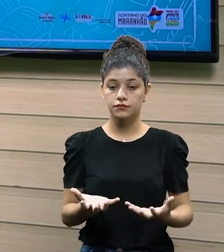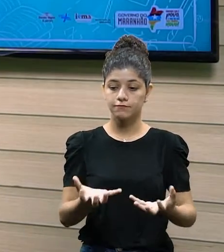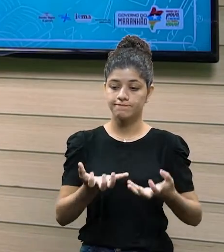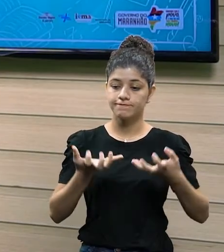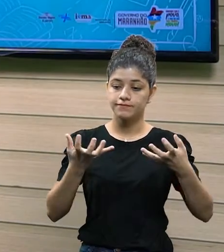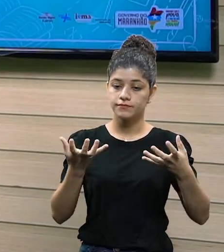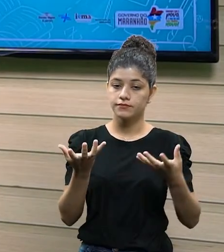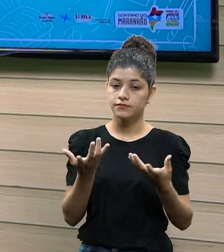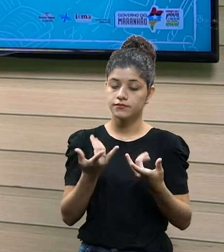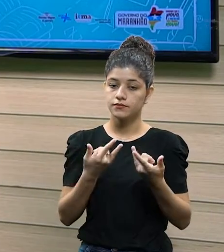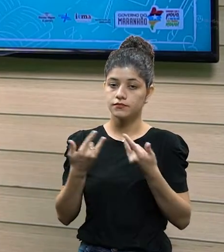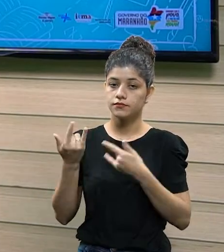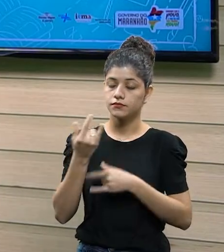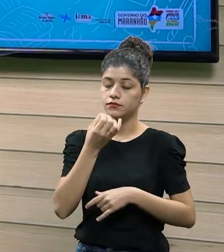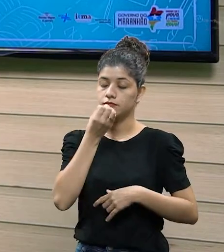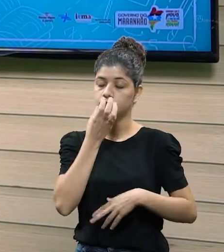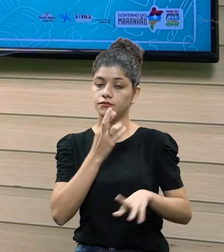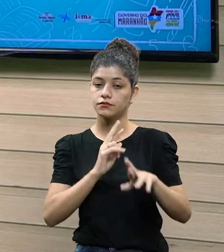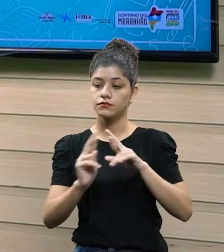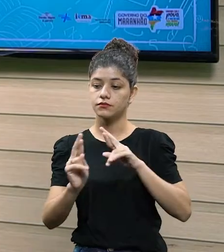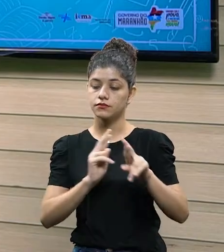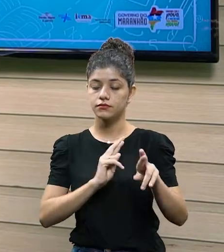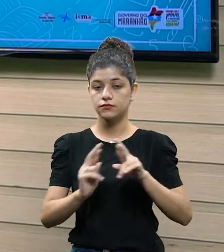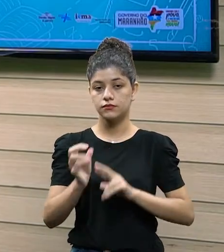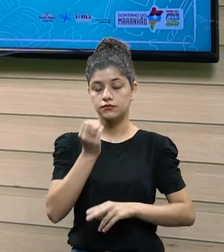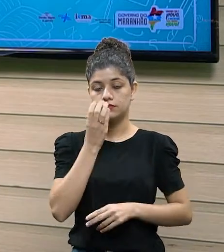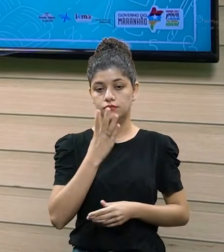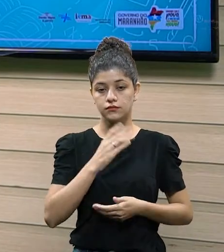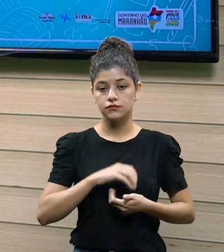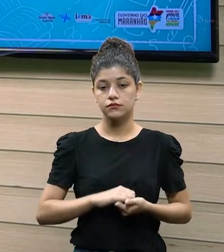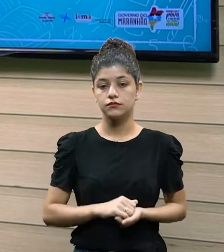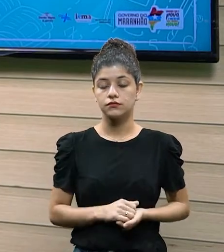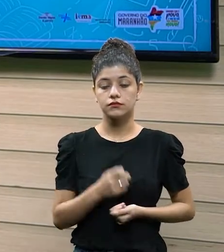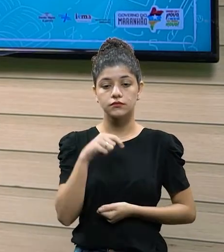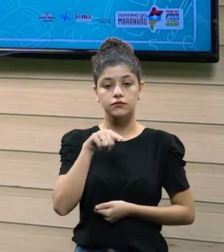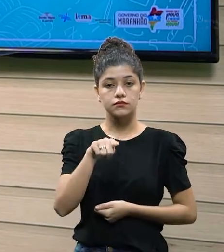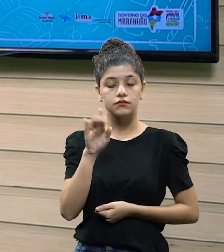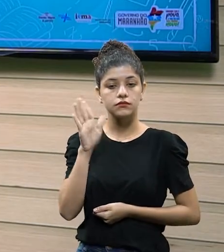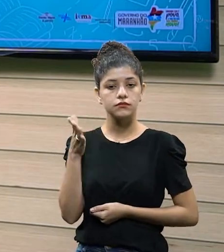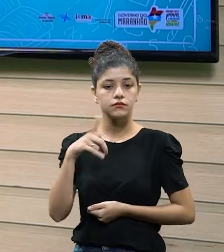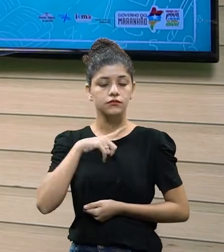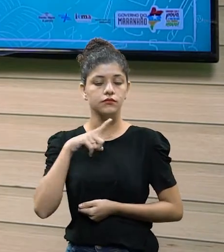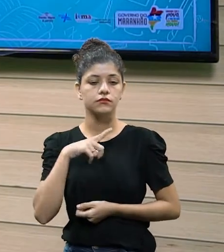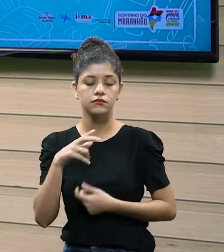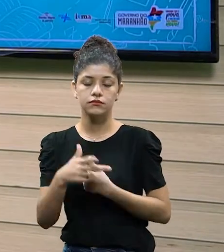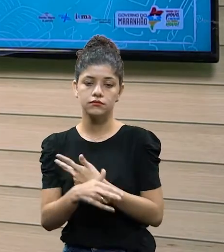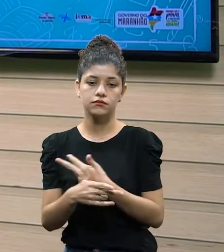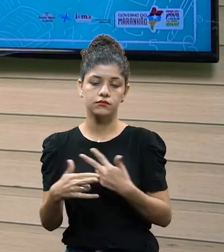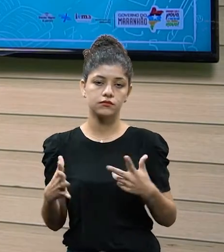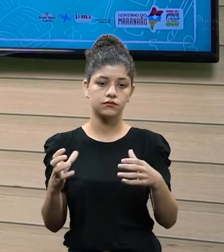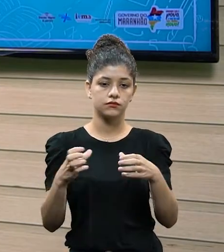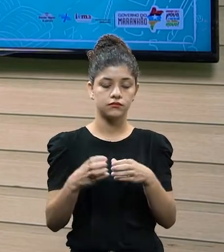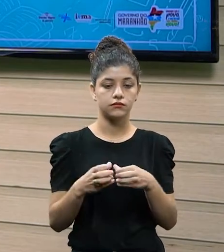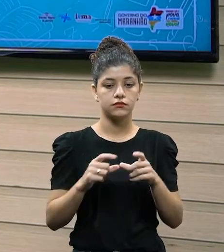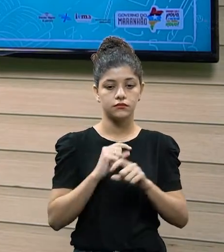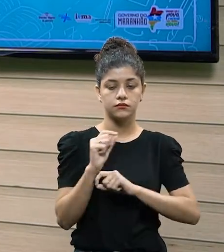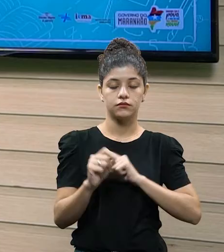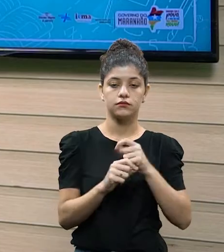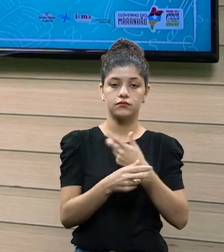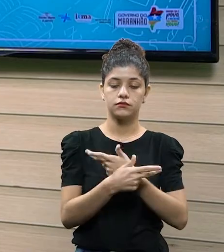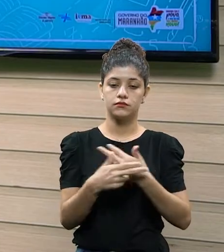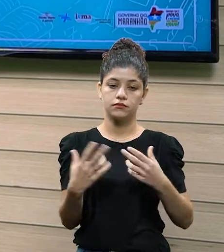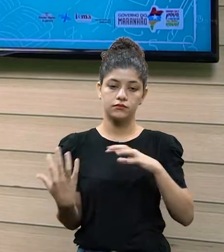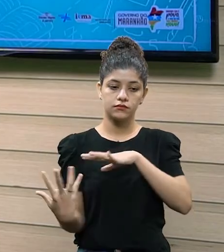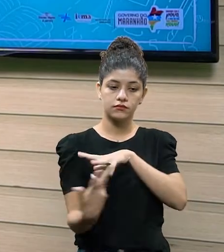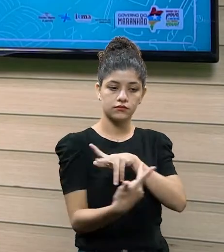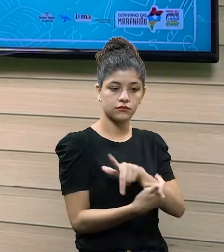isso faz uma relação mais sadia, mais vitoriosa. Acho que vocês já devem ter visto várias equipes, né, no mundo do